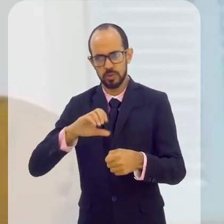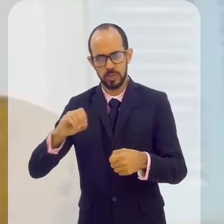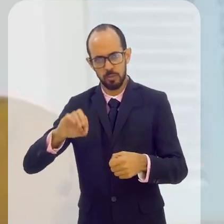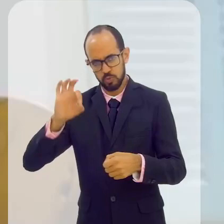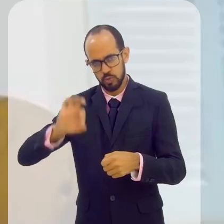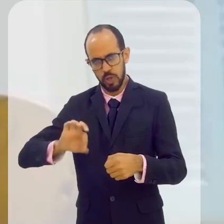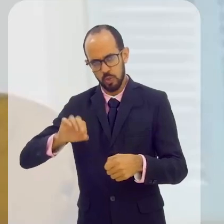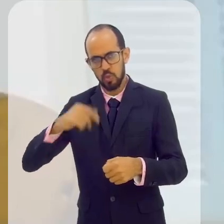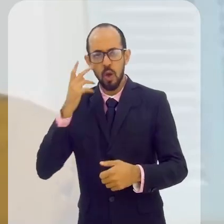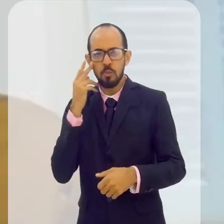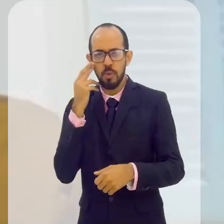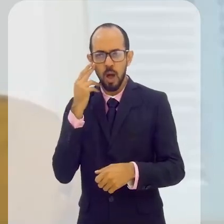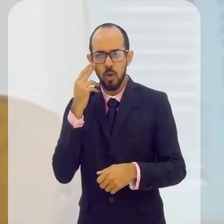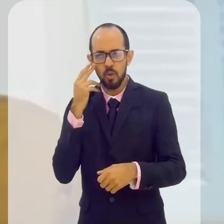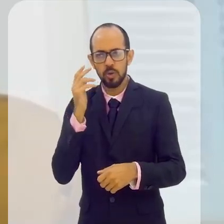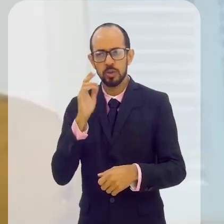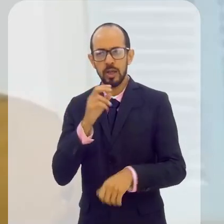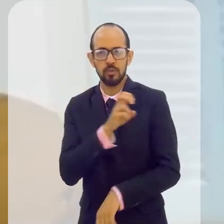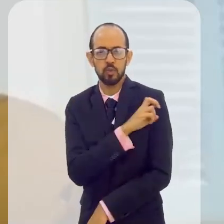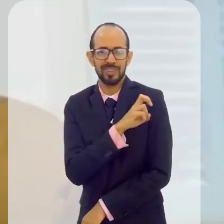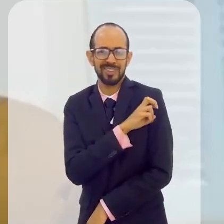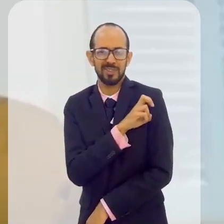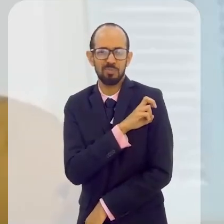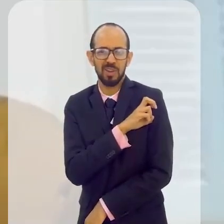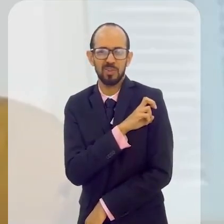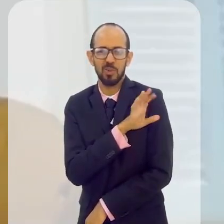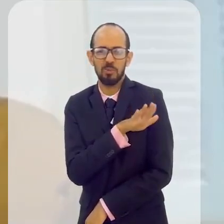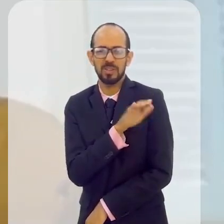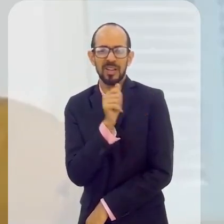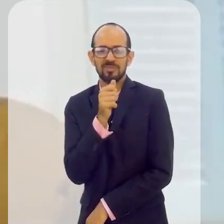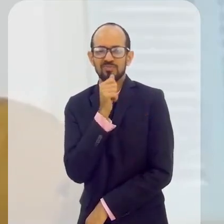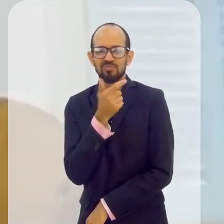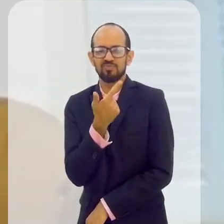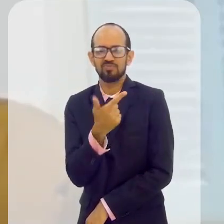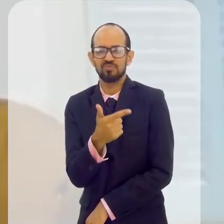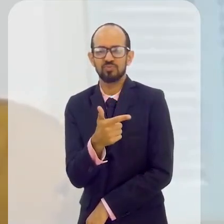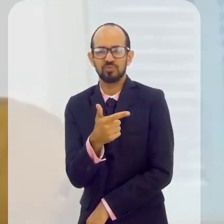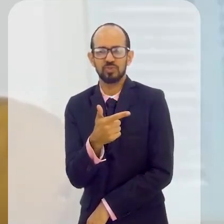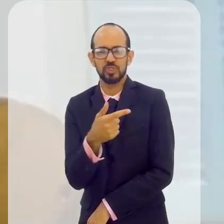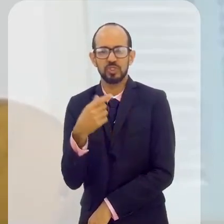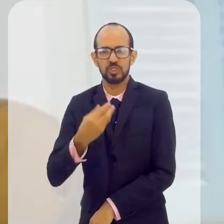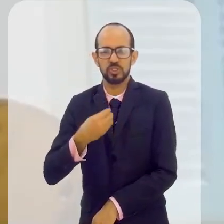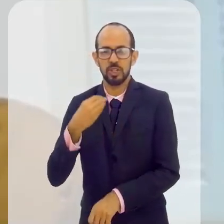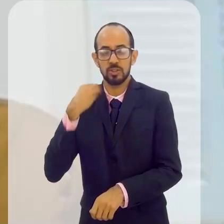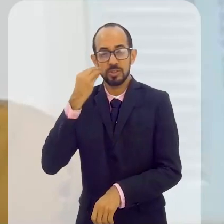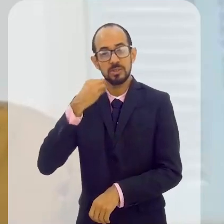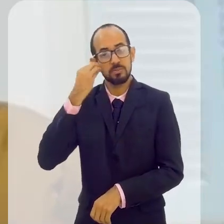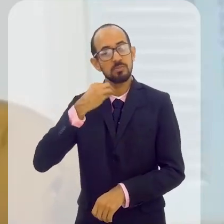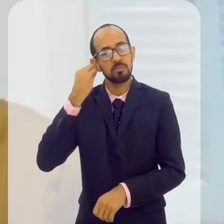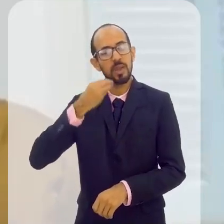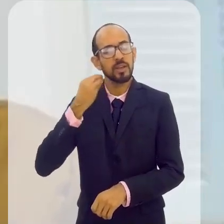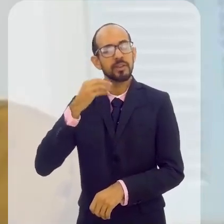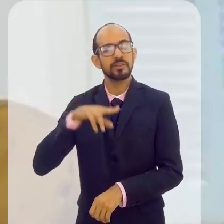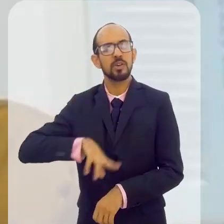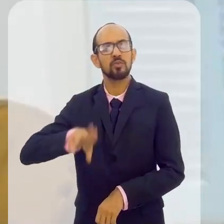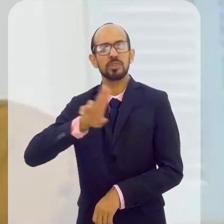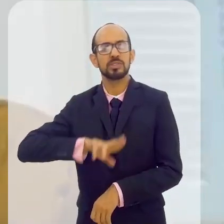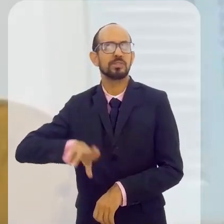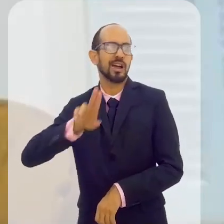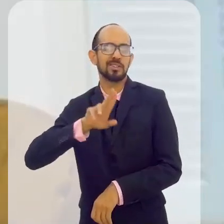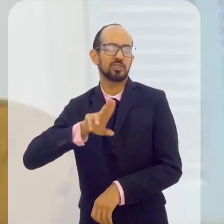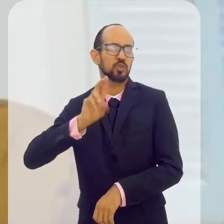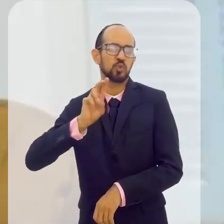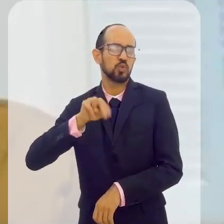100% normais, que estavam indo para o quinto período sem ter vivenciado um espaço universitário, tendo vindo muito poucas vezes